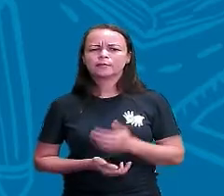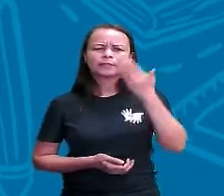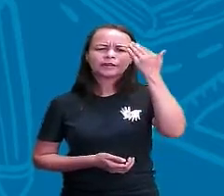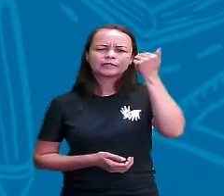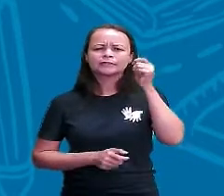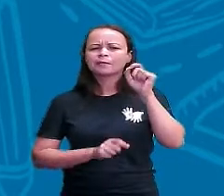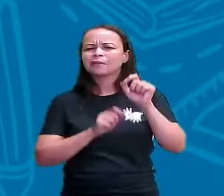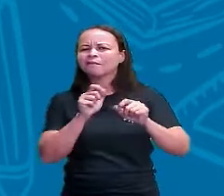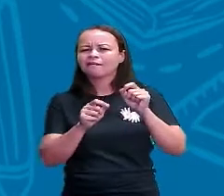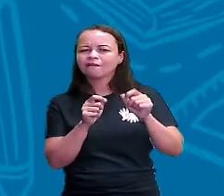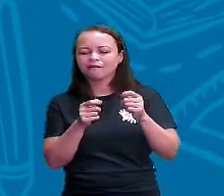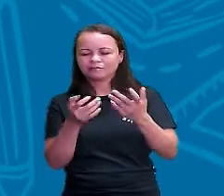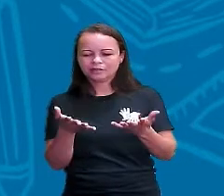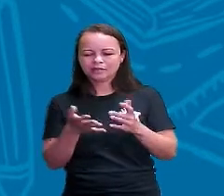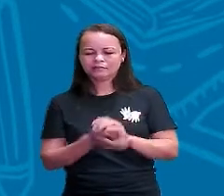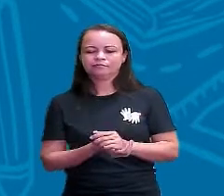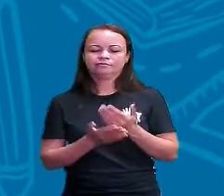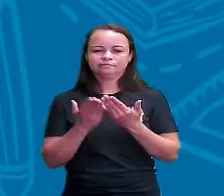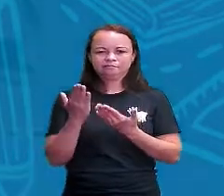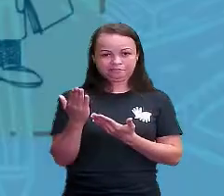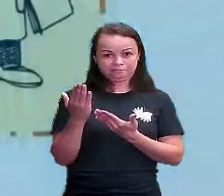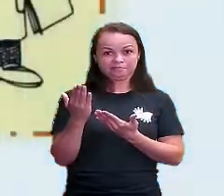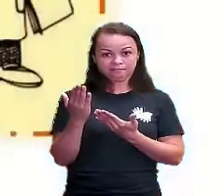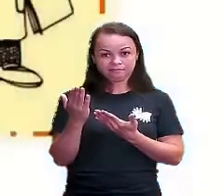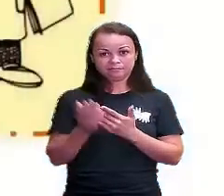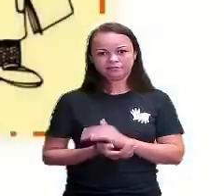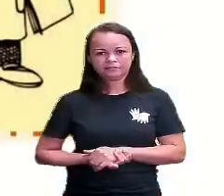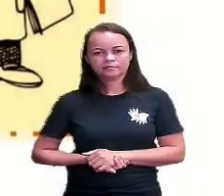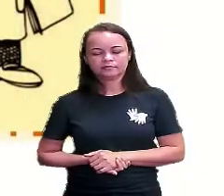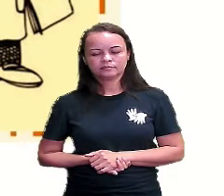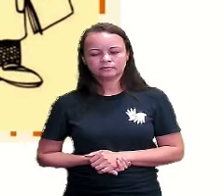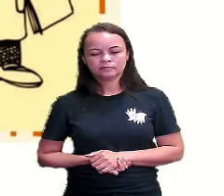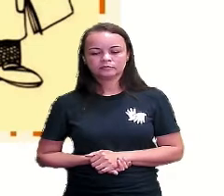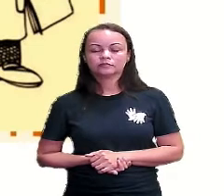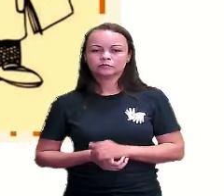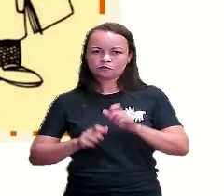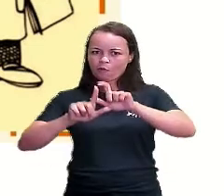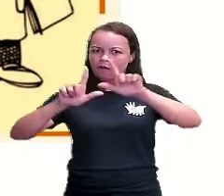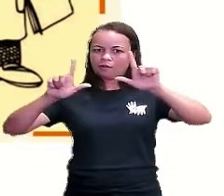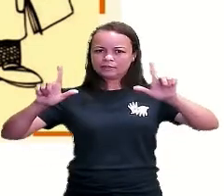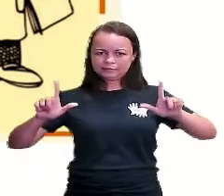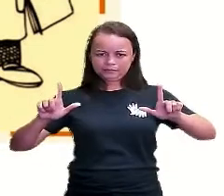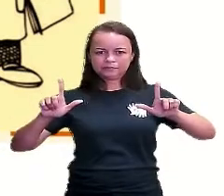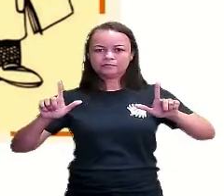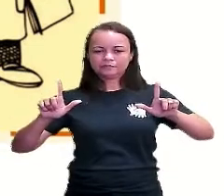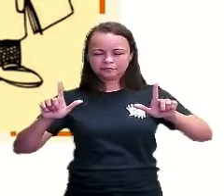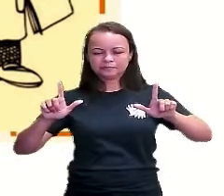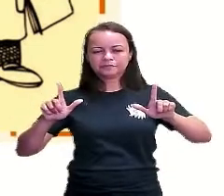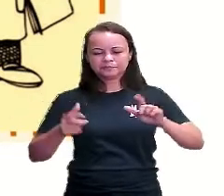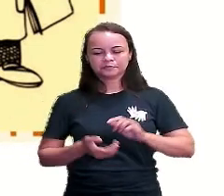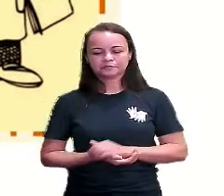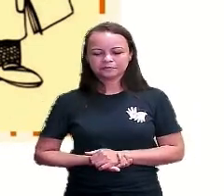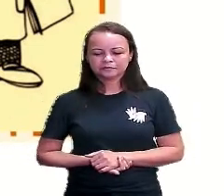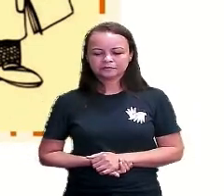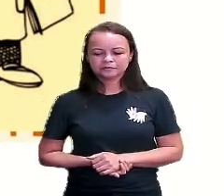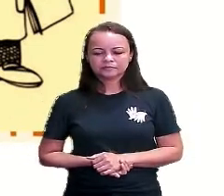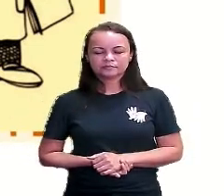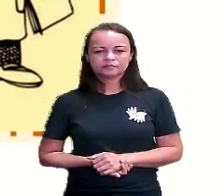saber? É exatamente isso aqui. Volta aqui comigo, por favor, produção. Opa, volta não. É isso aí, produção. Abre essa imagem